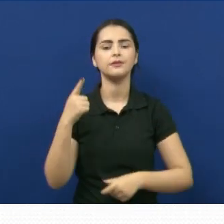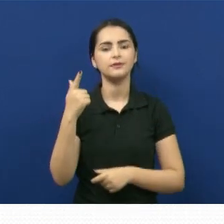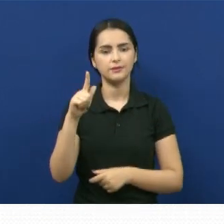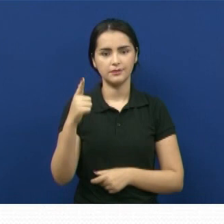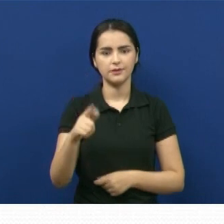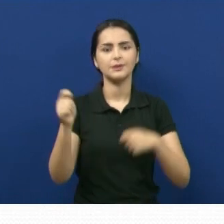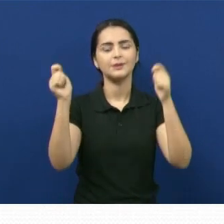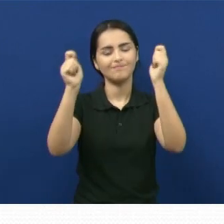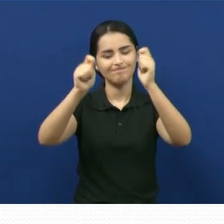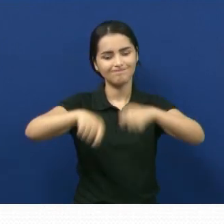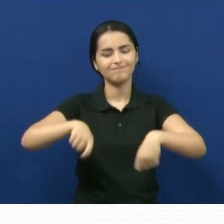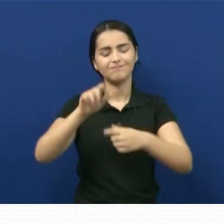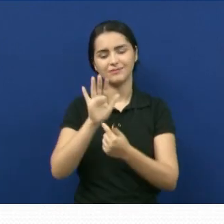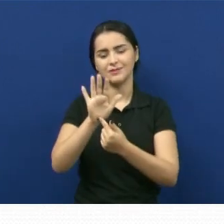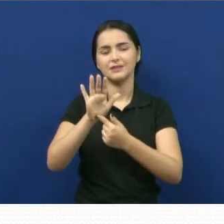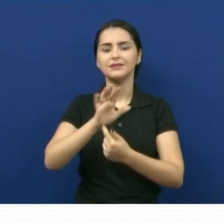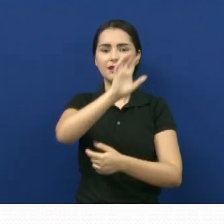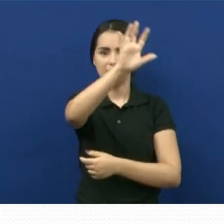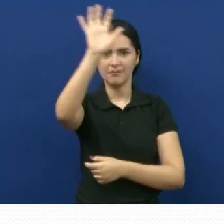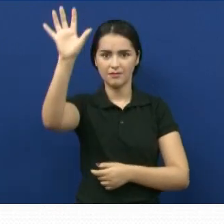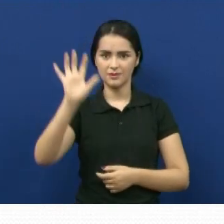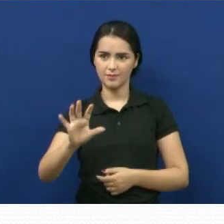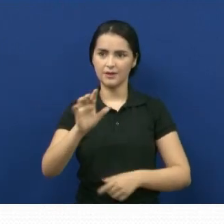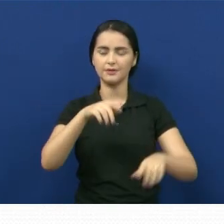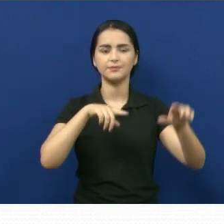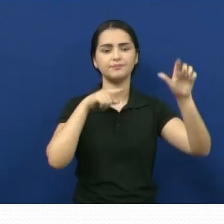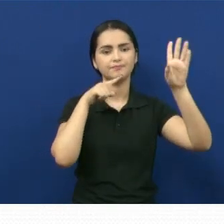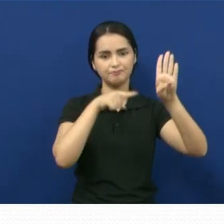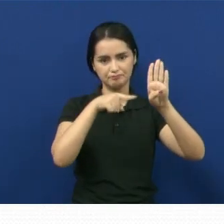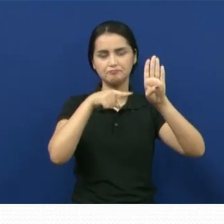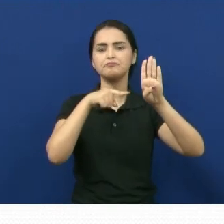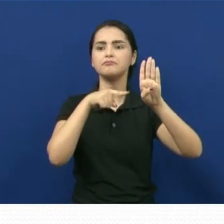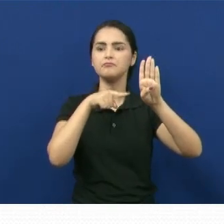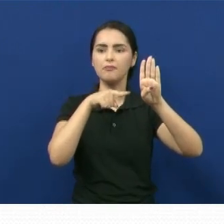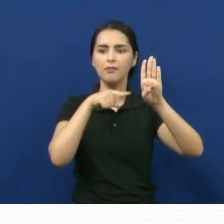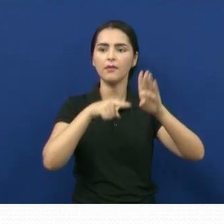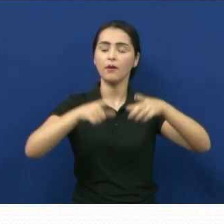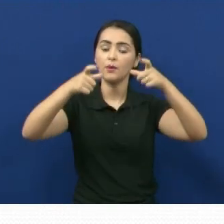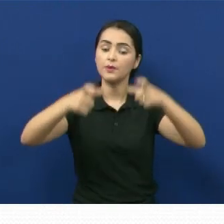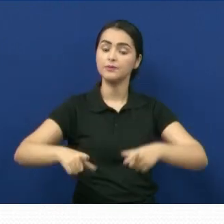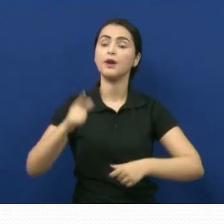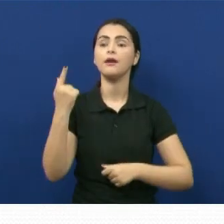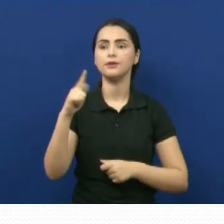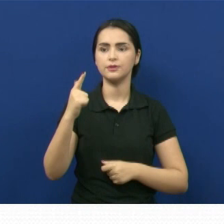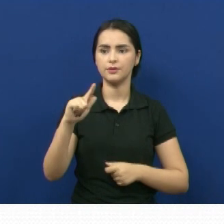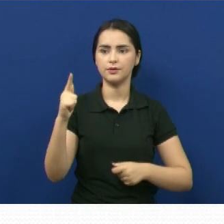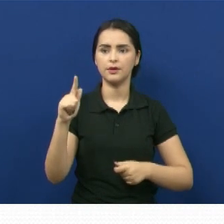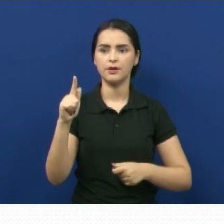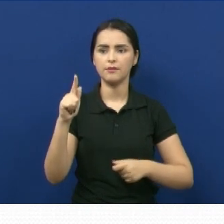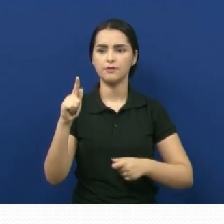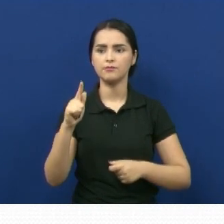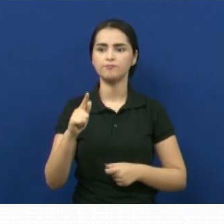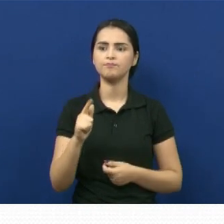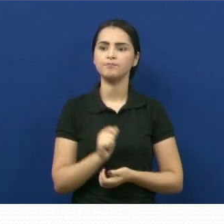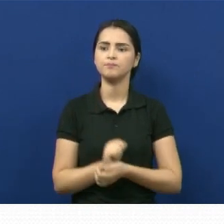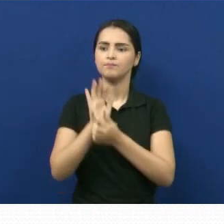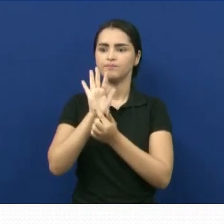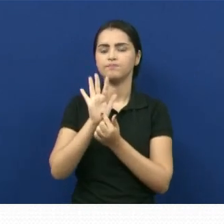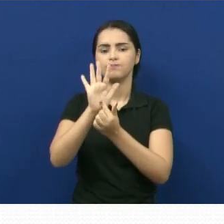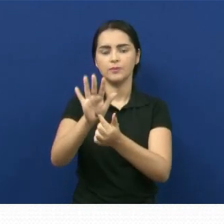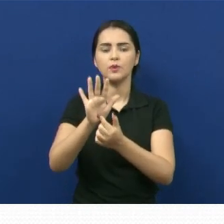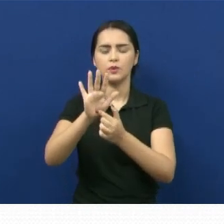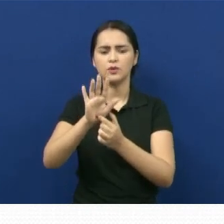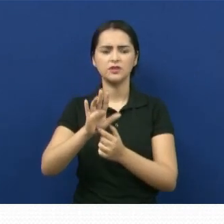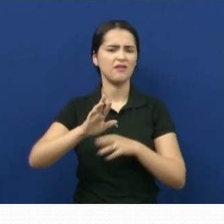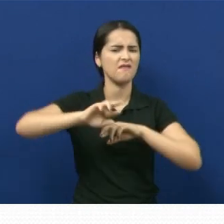em que podemos representar nos mapas. Alternativa B, o espaço geográfico, pois a composição mostra aspectos do